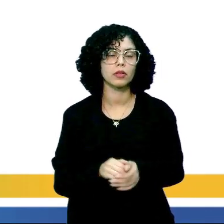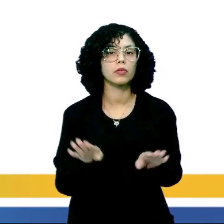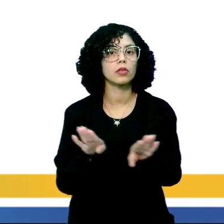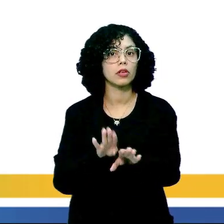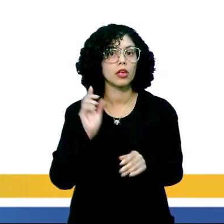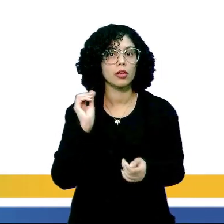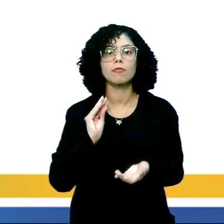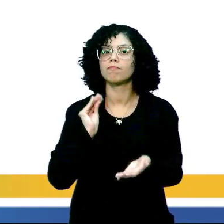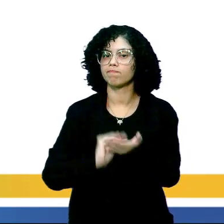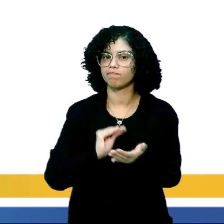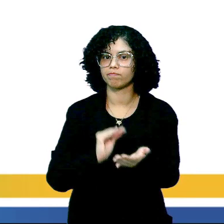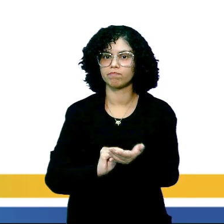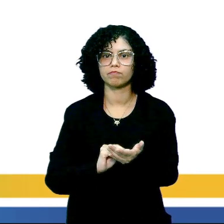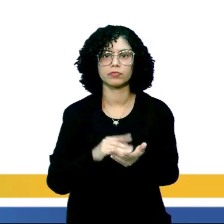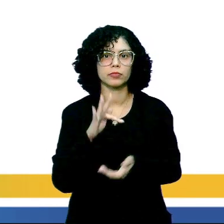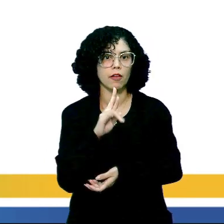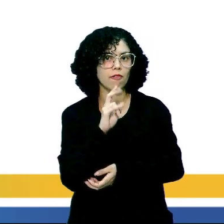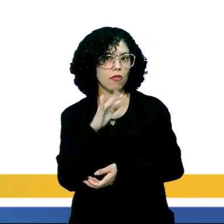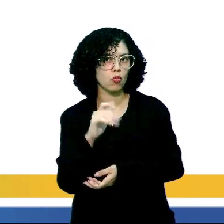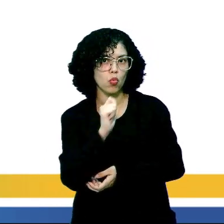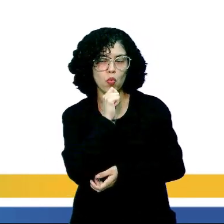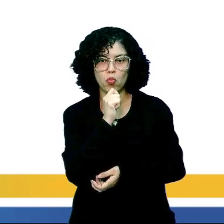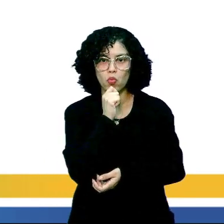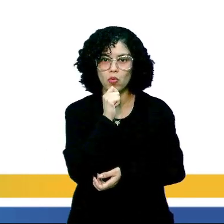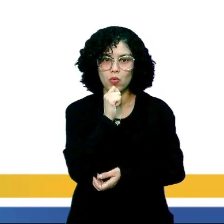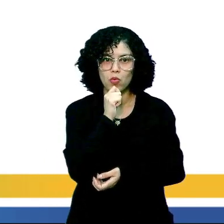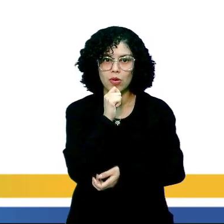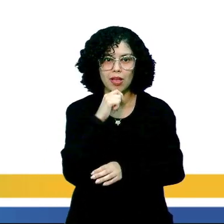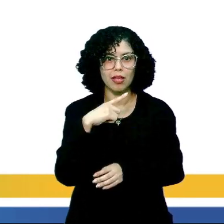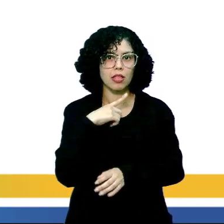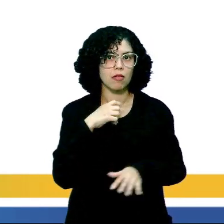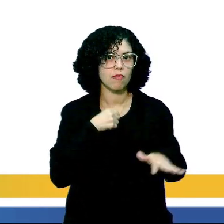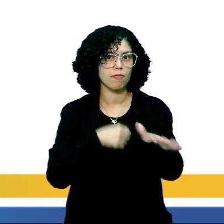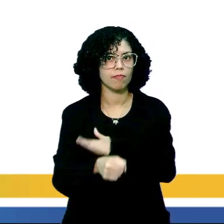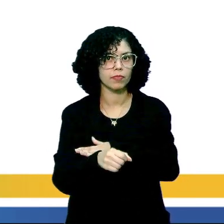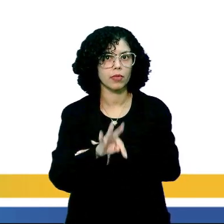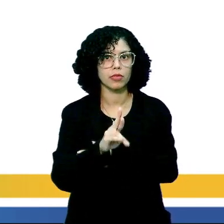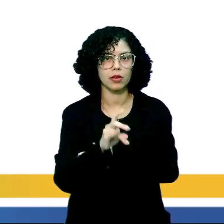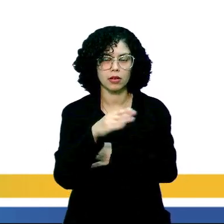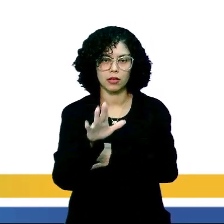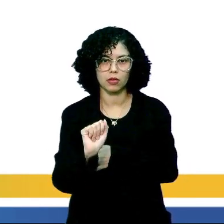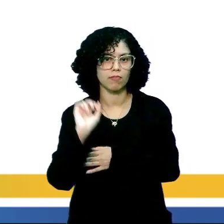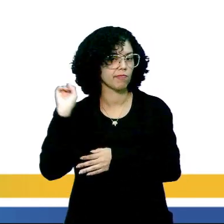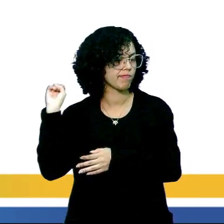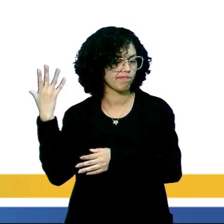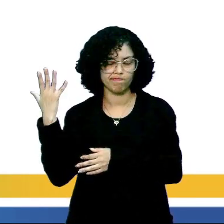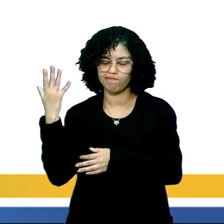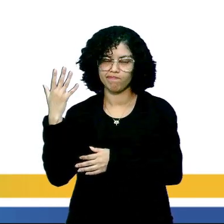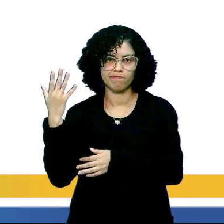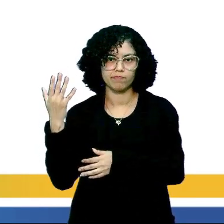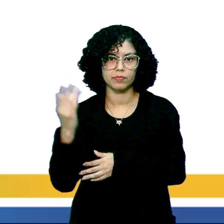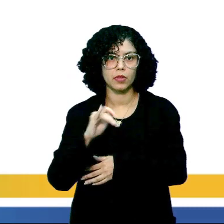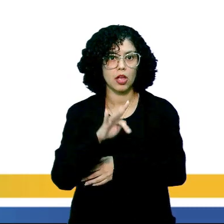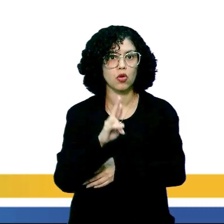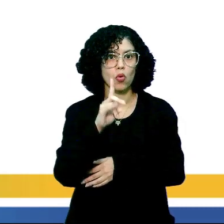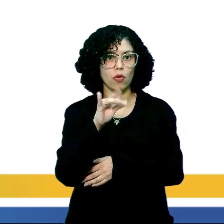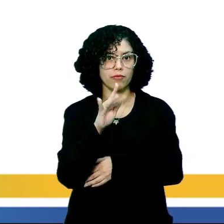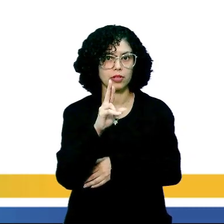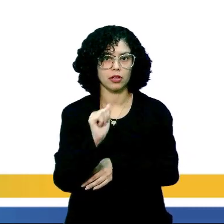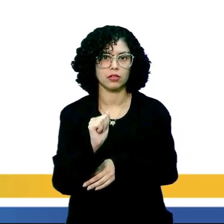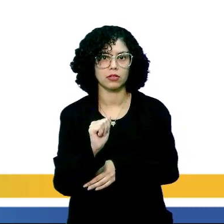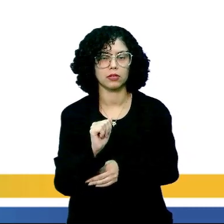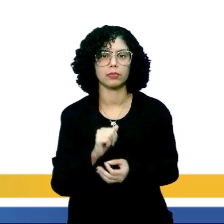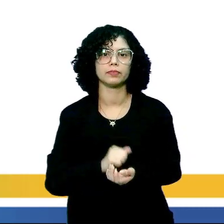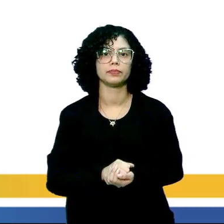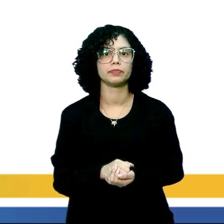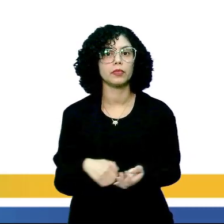Ela falhou, porque houve uma traição. E ela não chegou a acontecer. Então, ela é uma inconfidência, um movimento